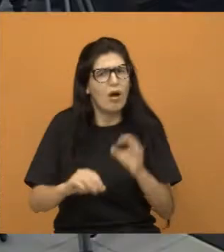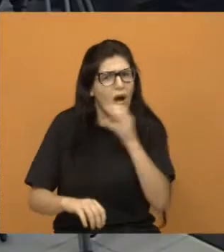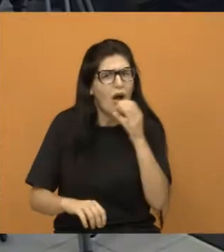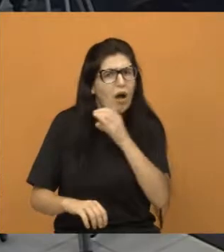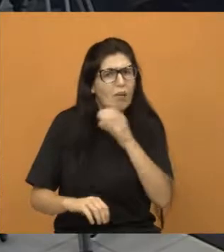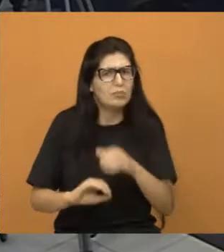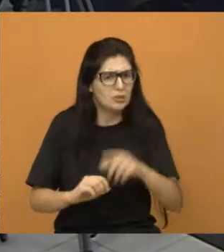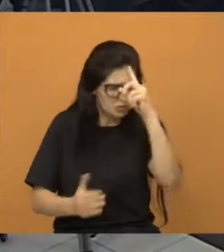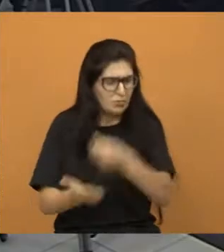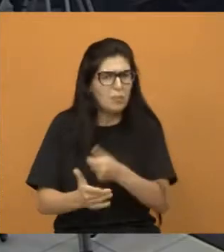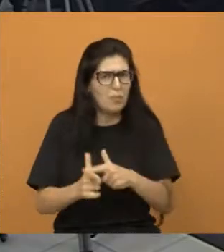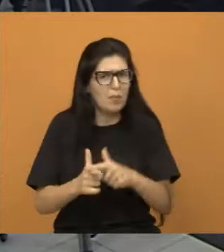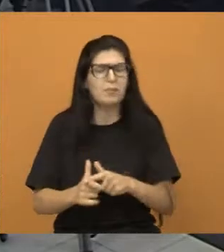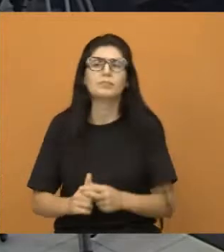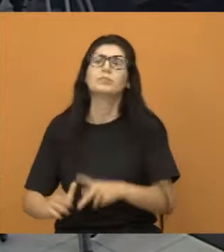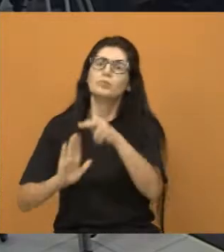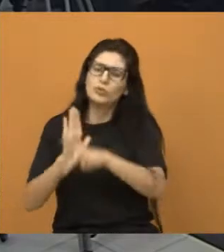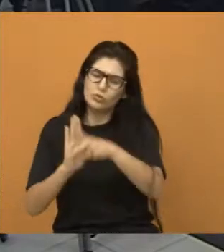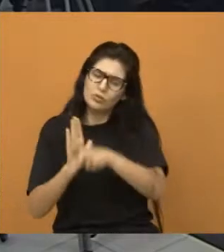O projeto continua em discussão.